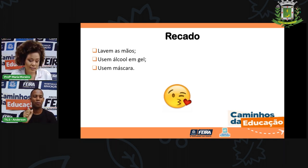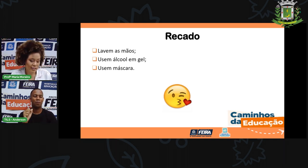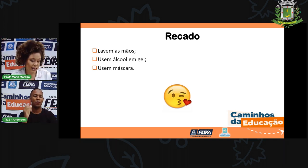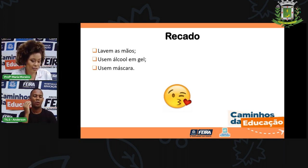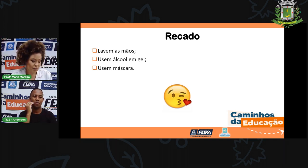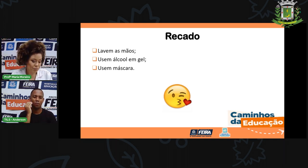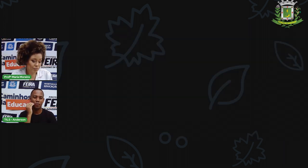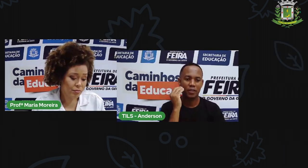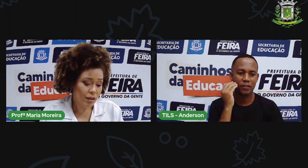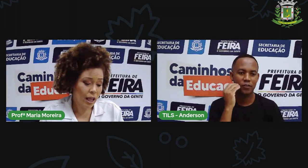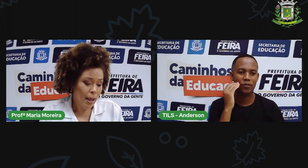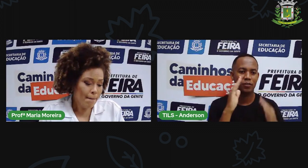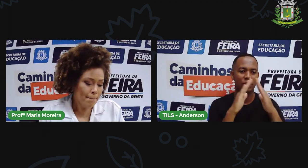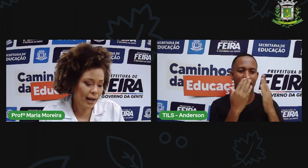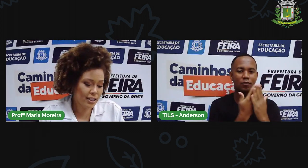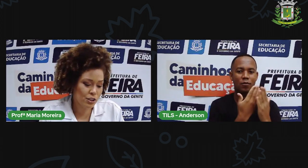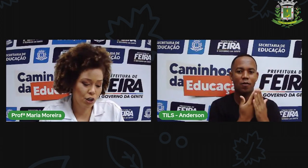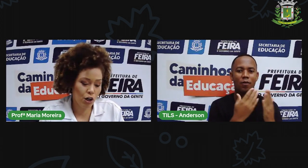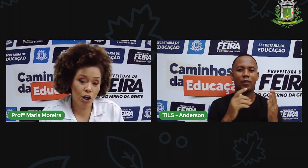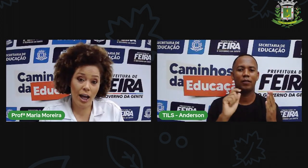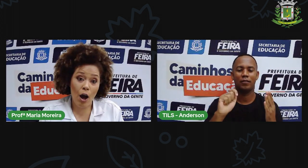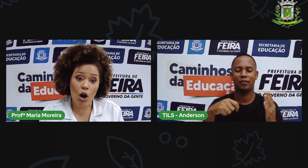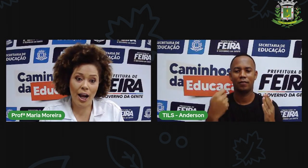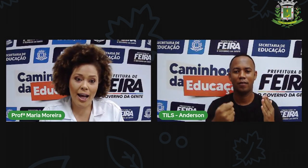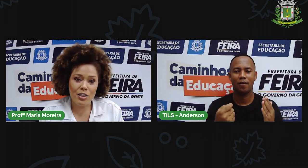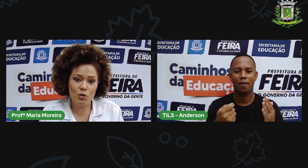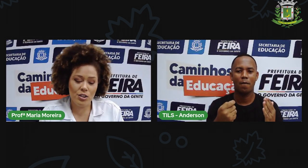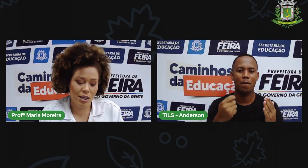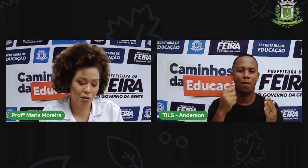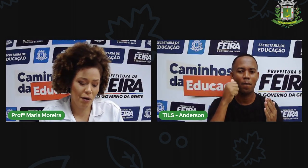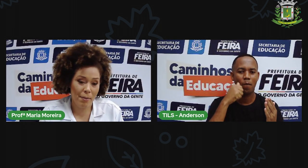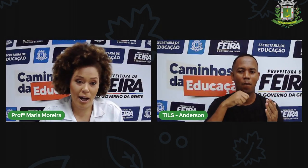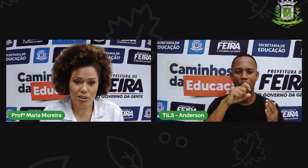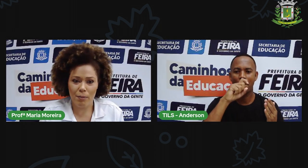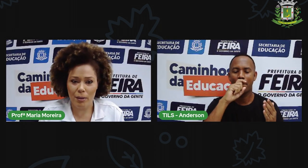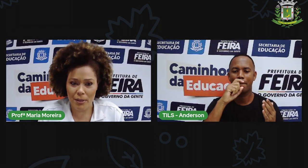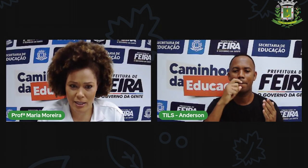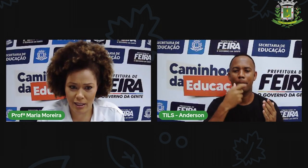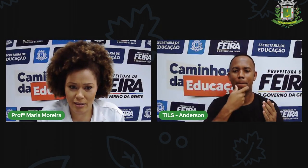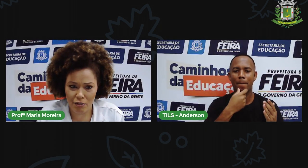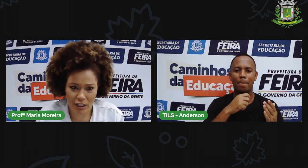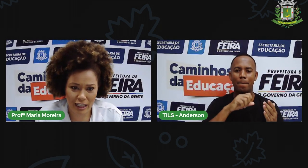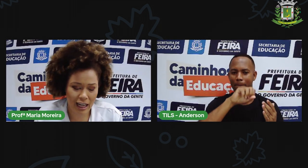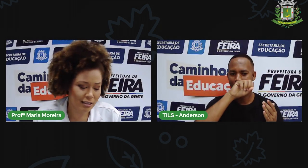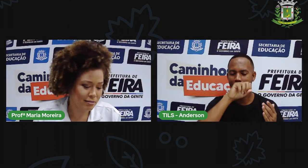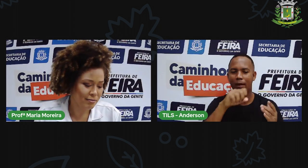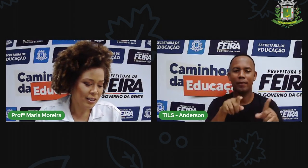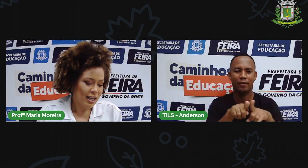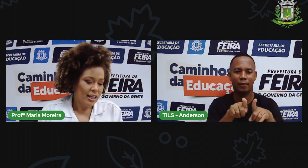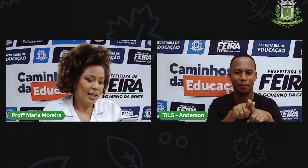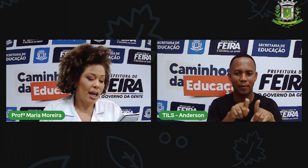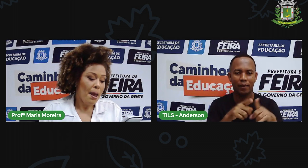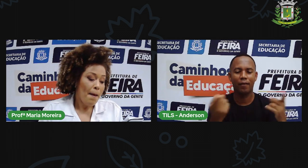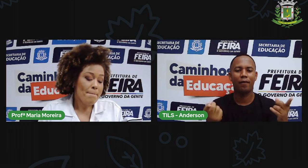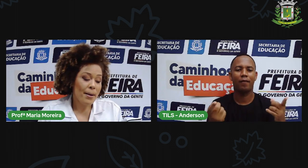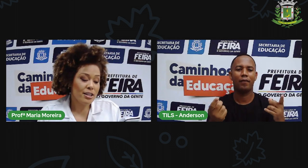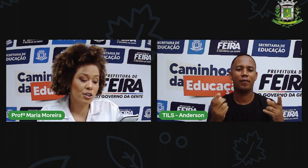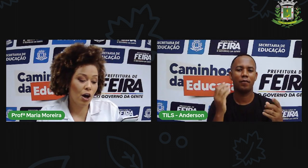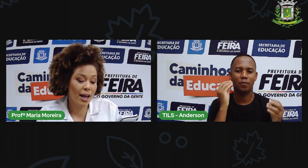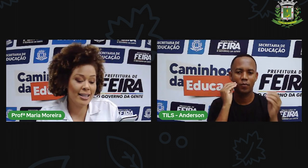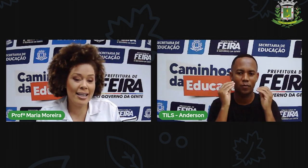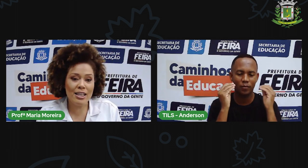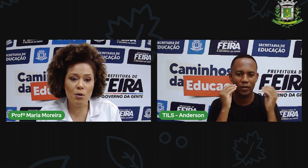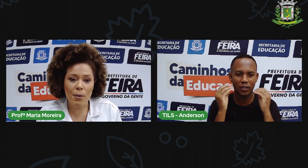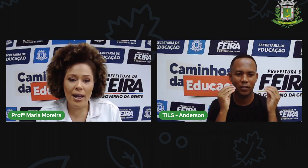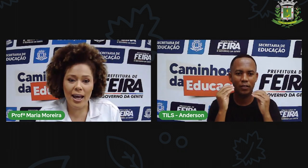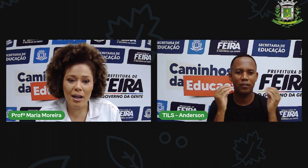Mãe, né? Para a Escola Horácio Silva Baixo, da Bota Pescando, que fique claro, né? Para a